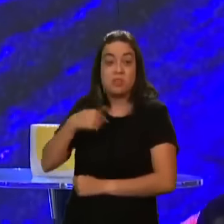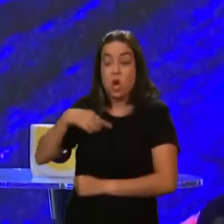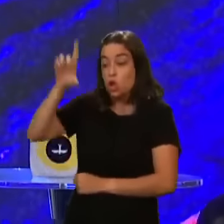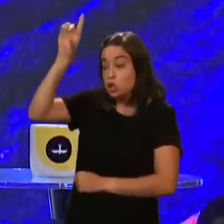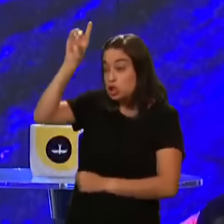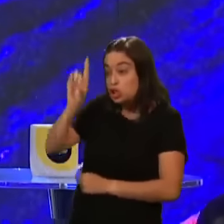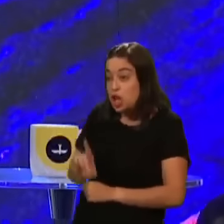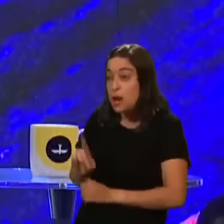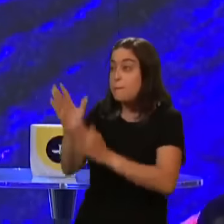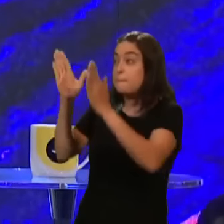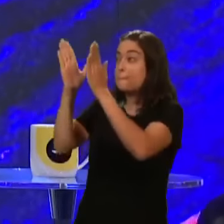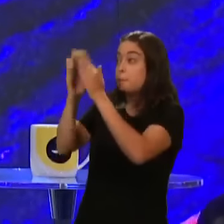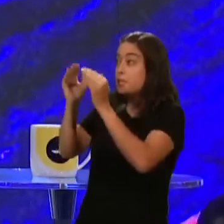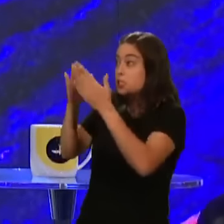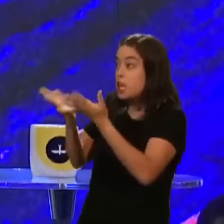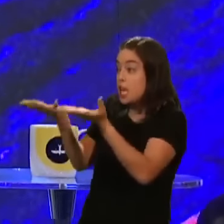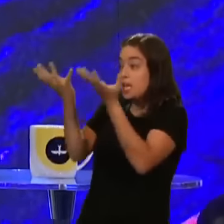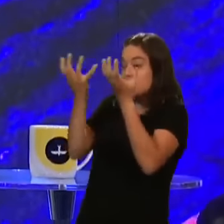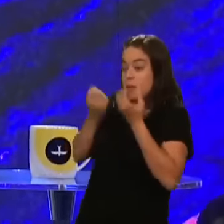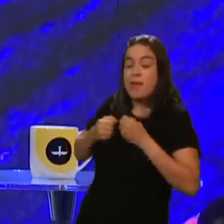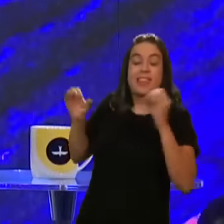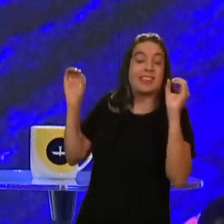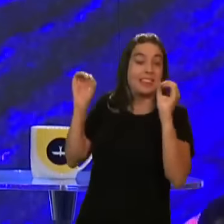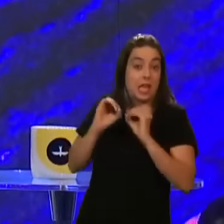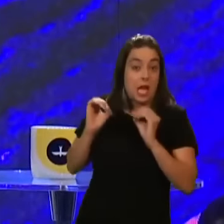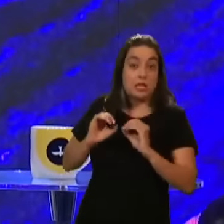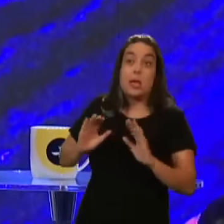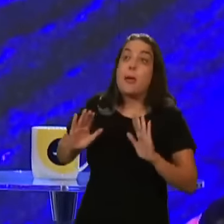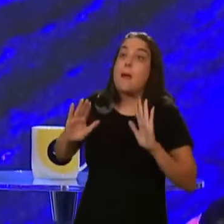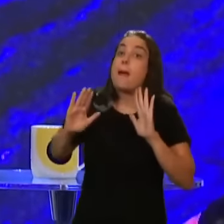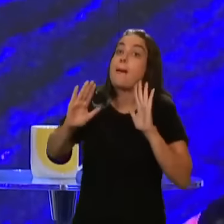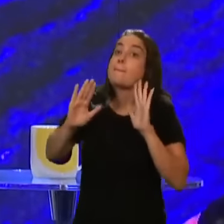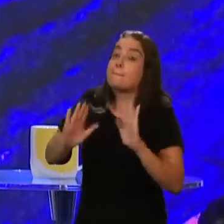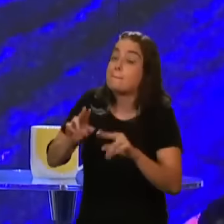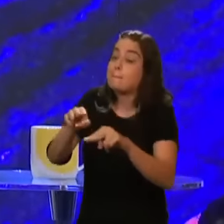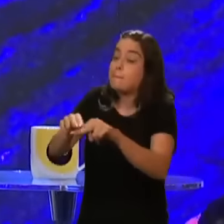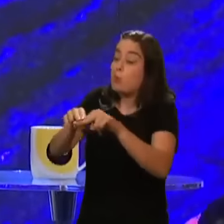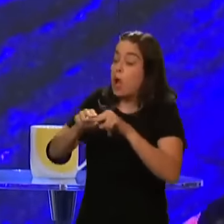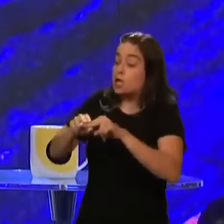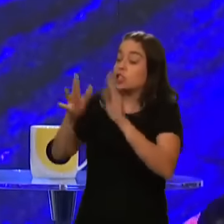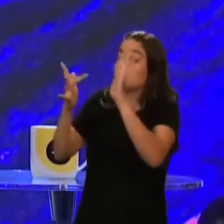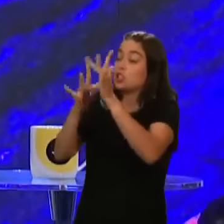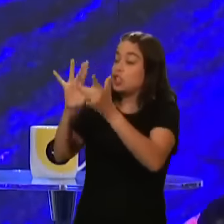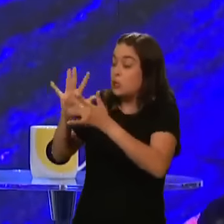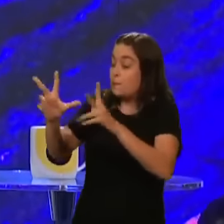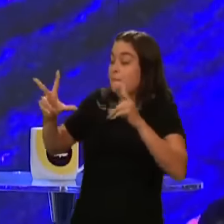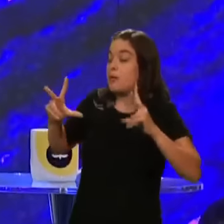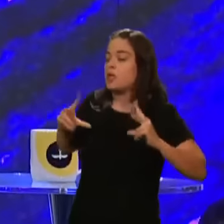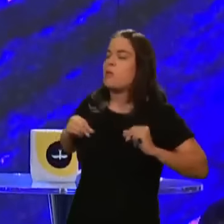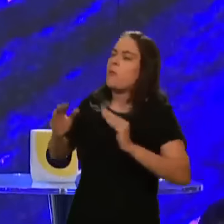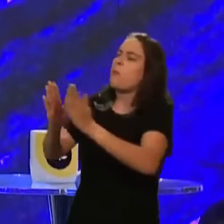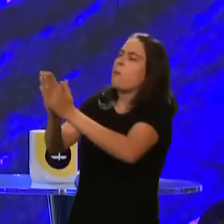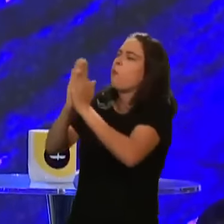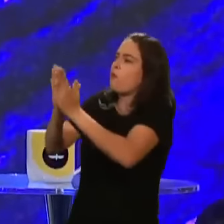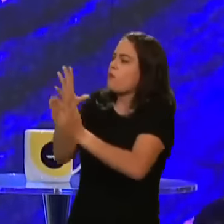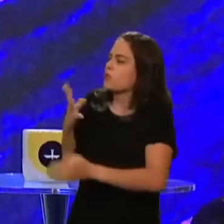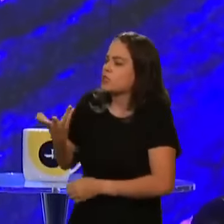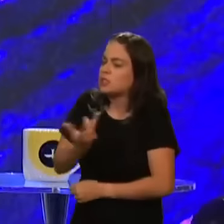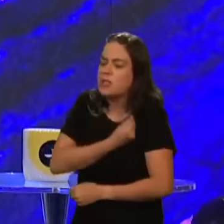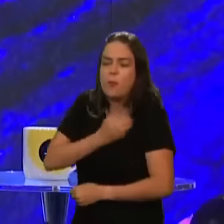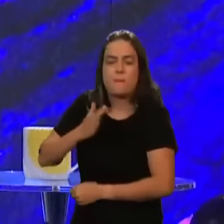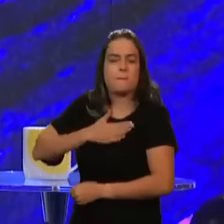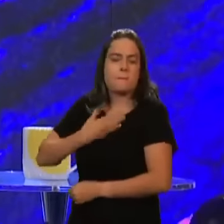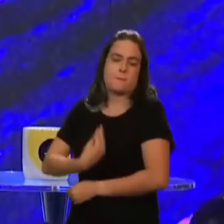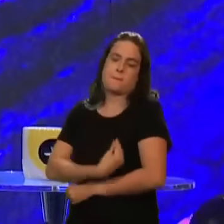de pedir e receber nada. Mas nos merecimentos de Jesus, salva a minha vida miserável